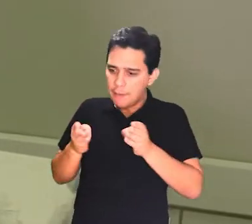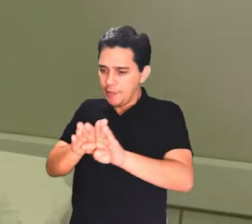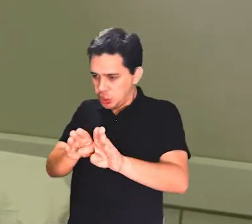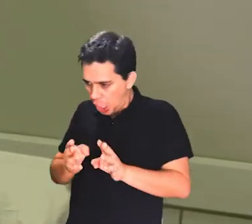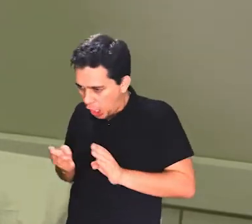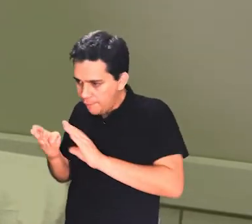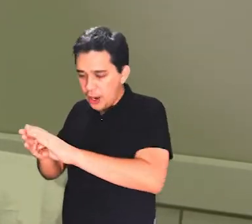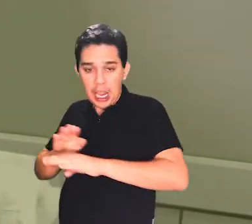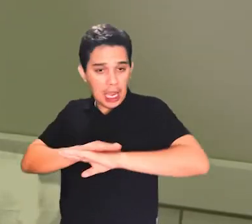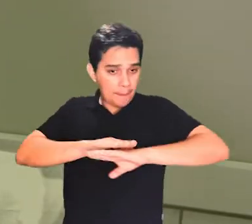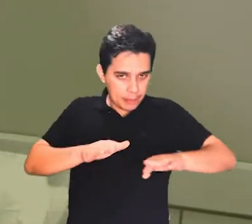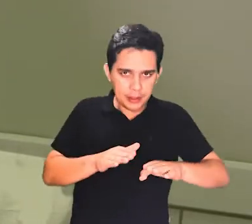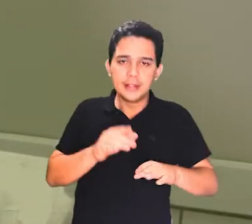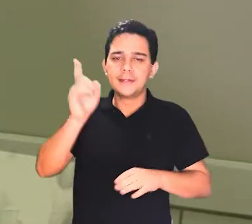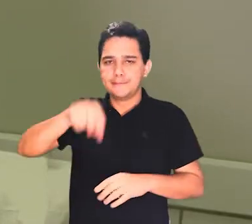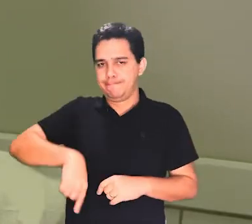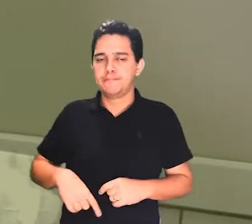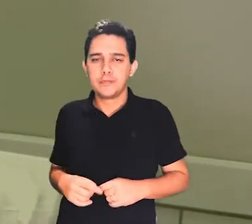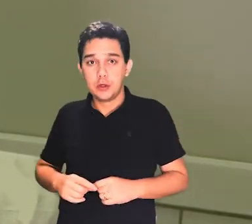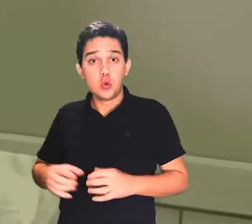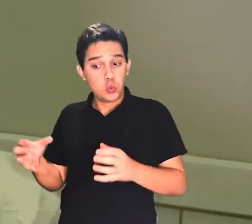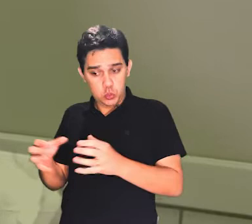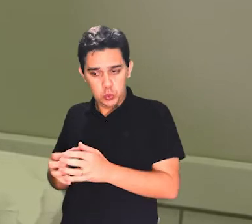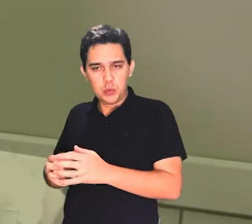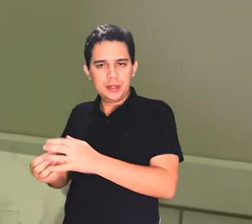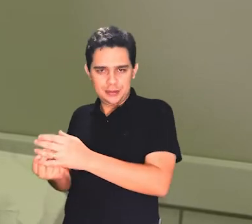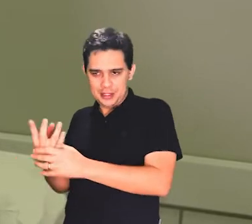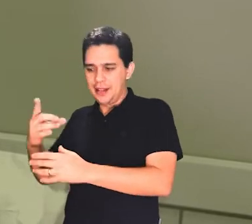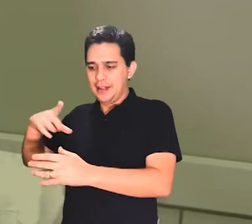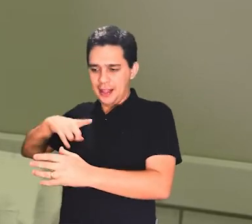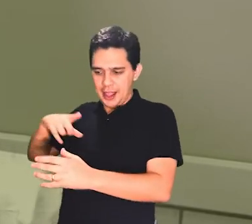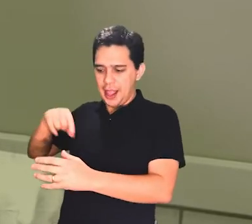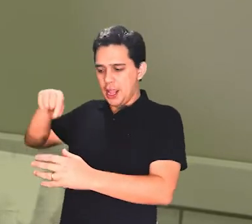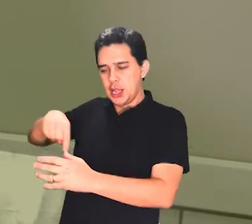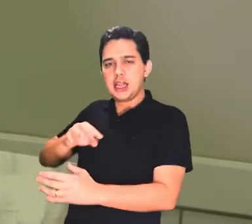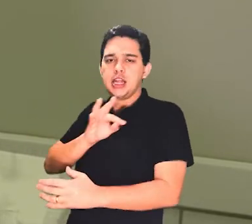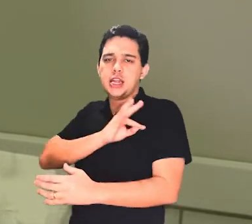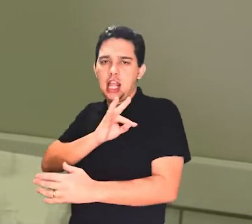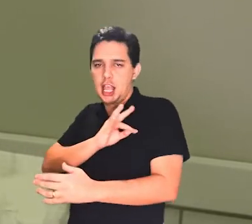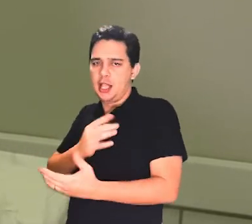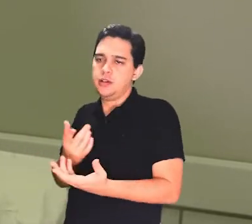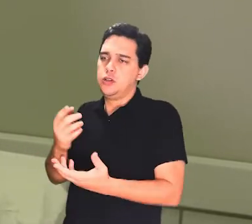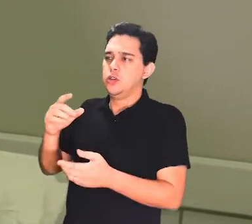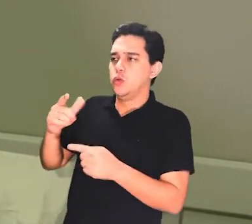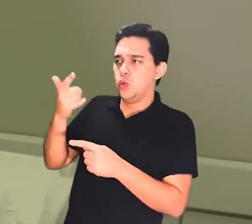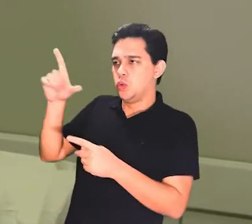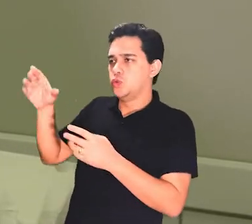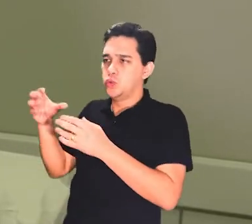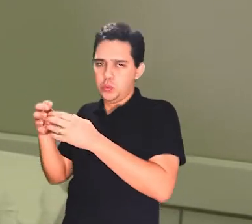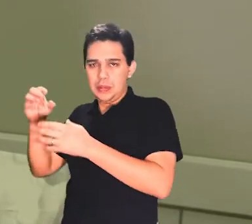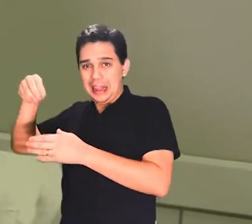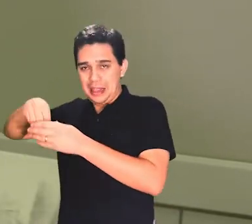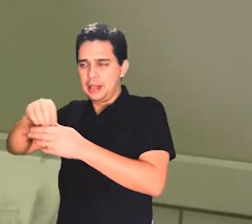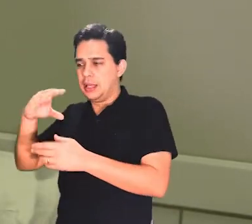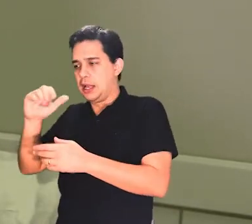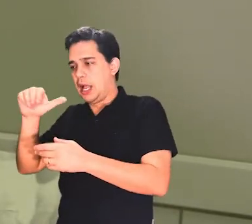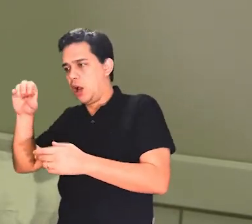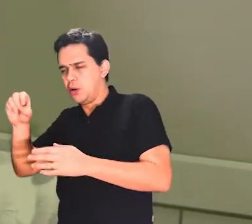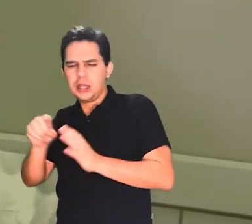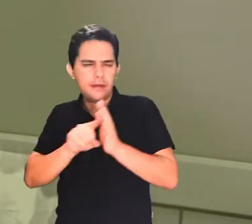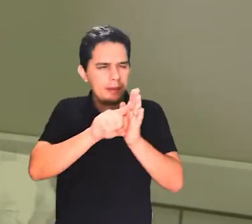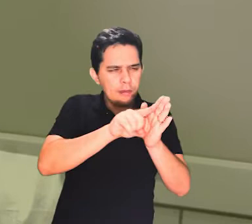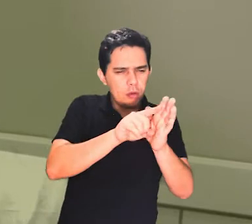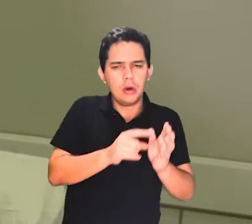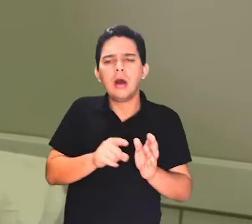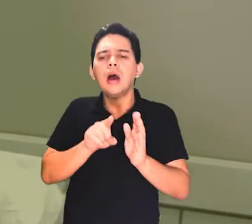os nossos técnicos, né, do MP, os CAOs, né, já verificaram que existem graves violações. Por isso,